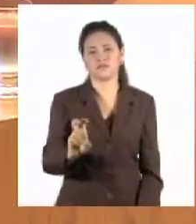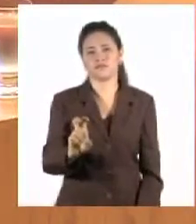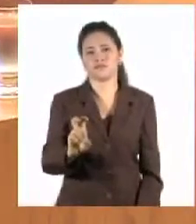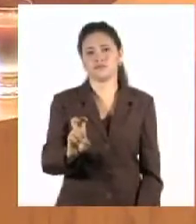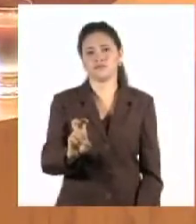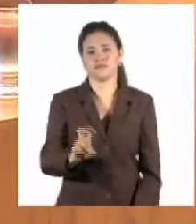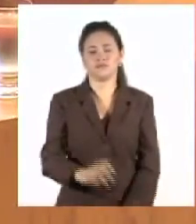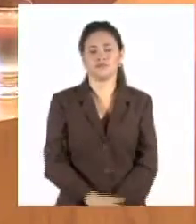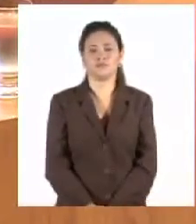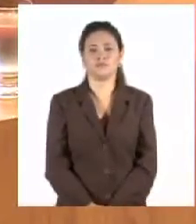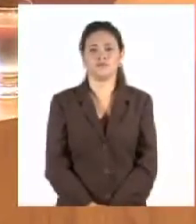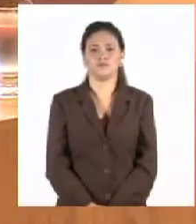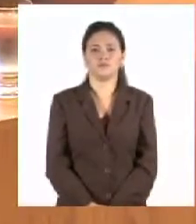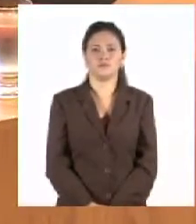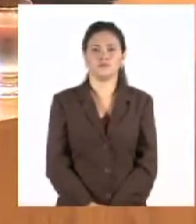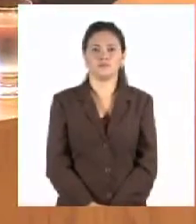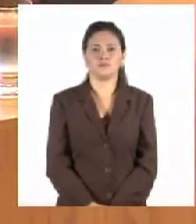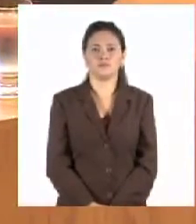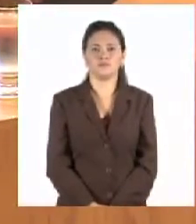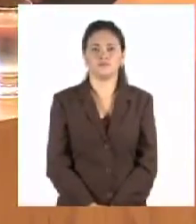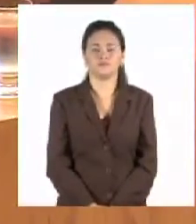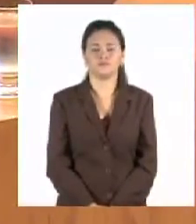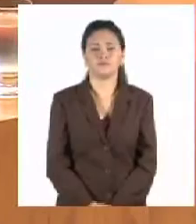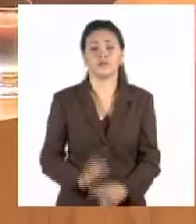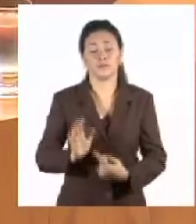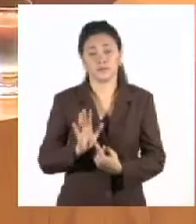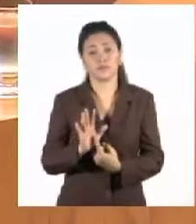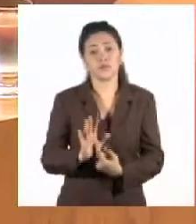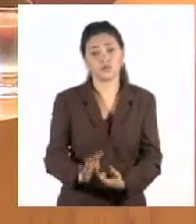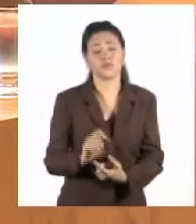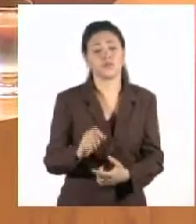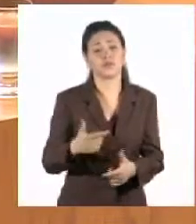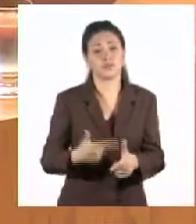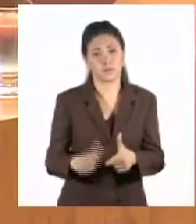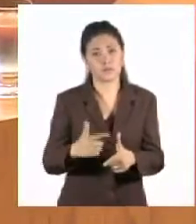para mostrar que é uma problemática muito séria. E aqui eu quero